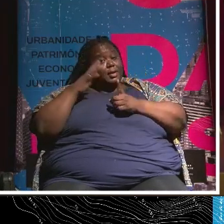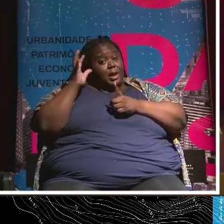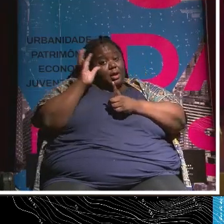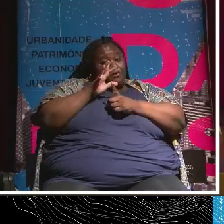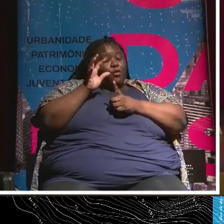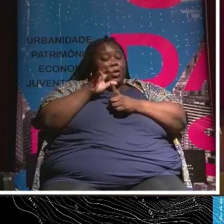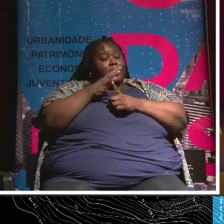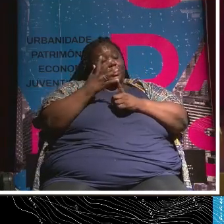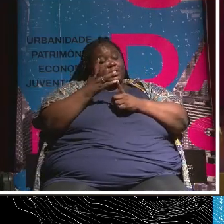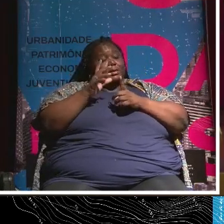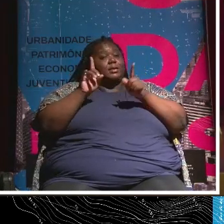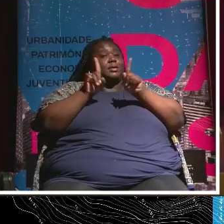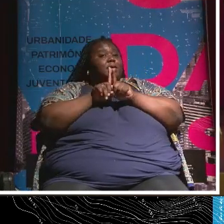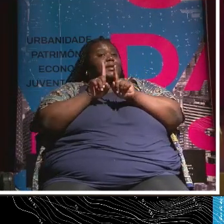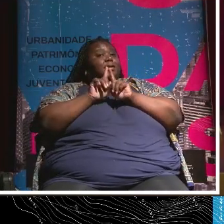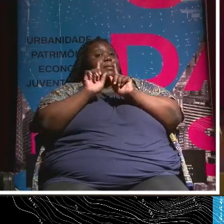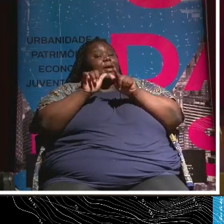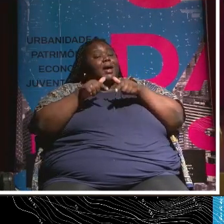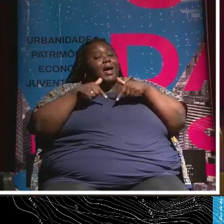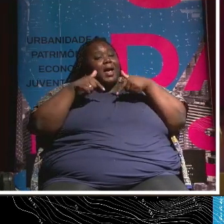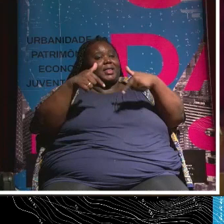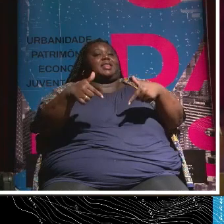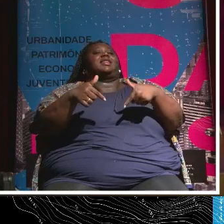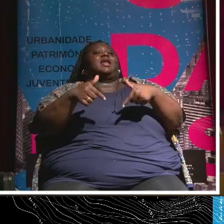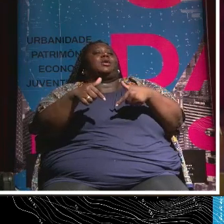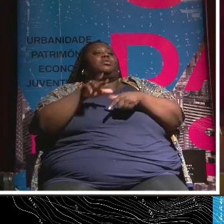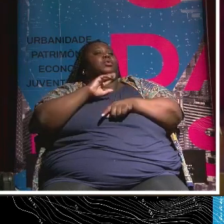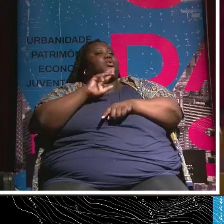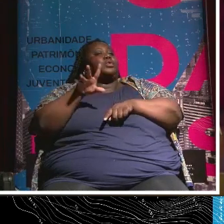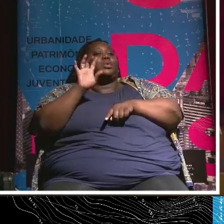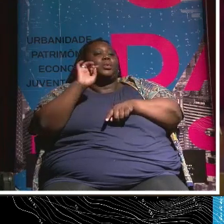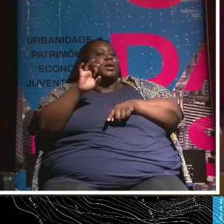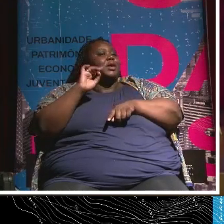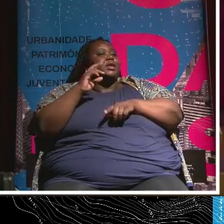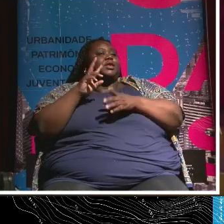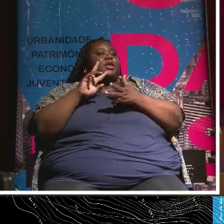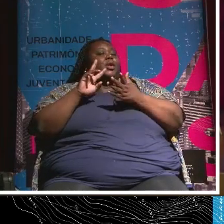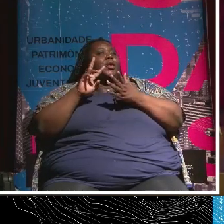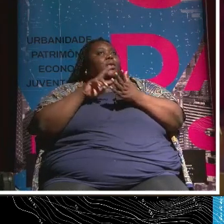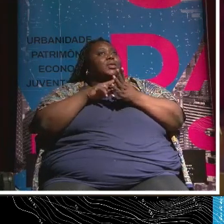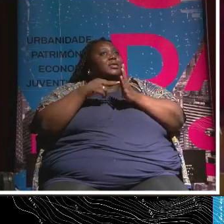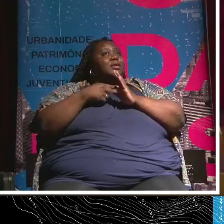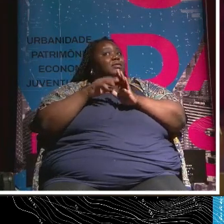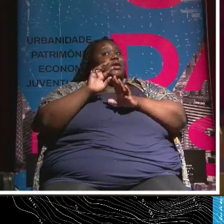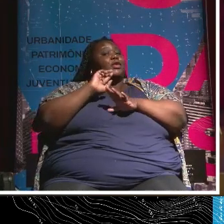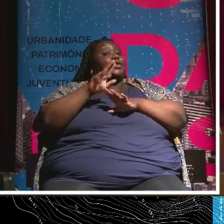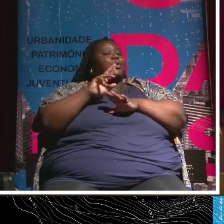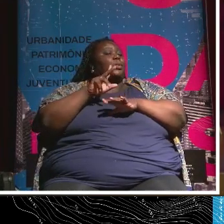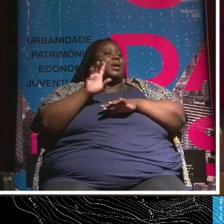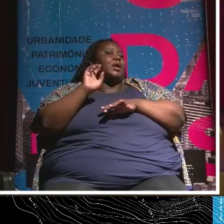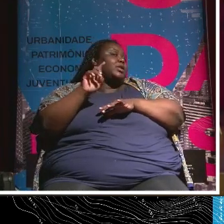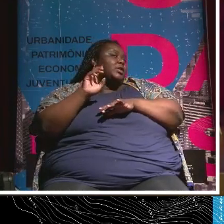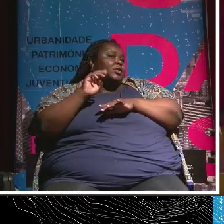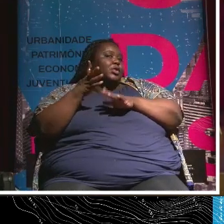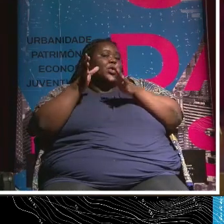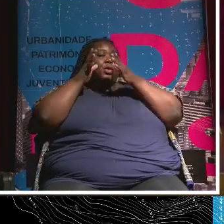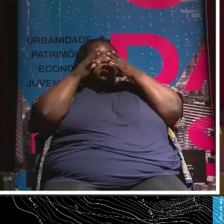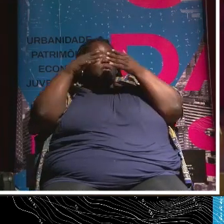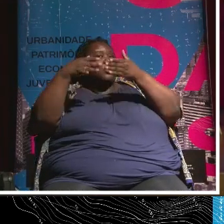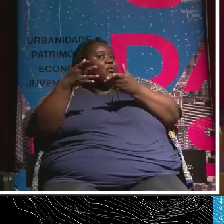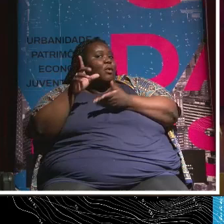afeta, e a ação. Não pode ser apenas simbólico, não pode ser apenas no